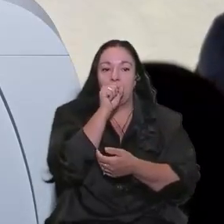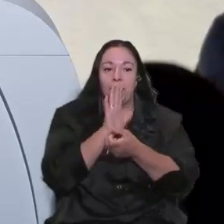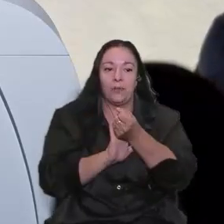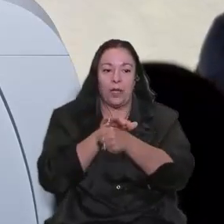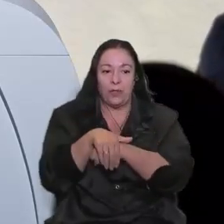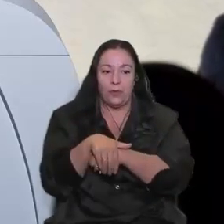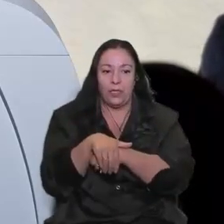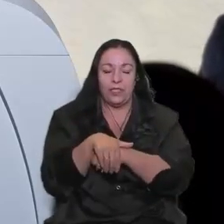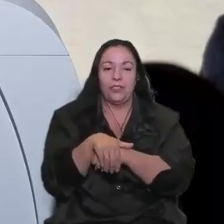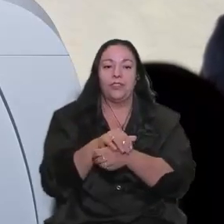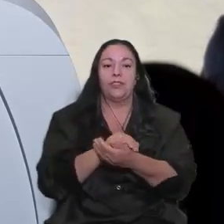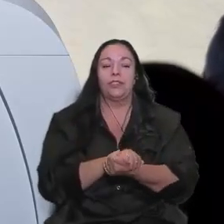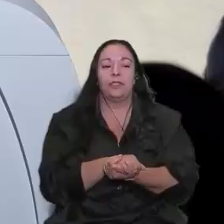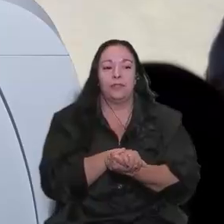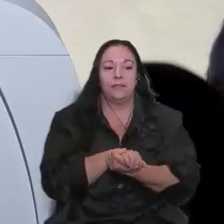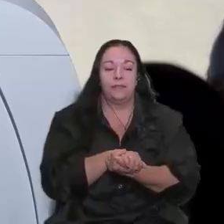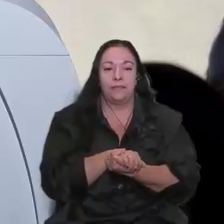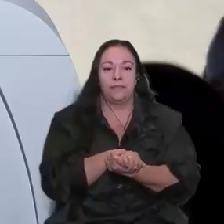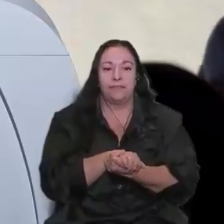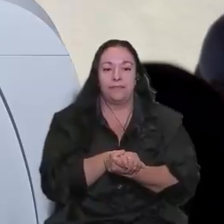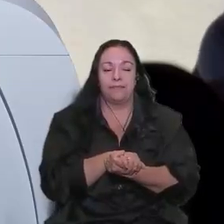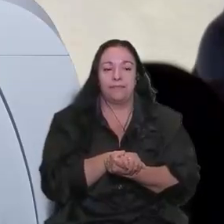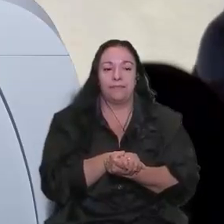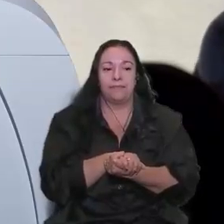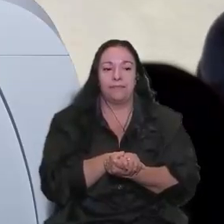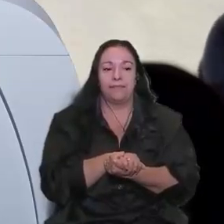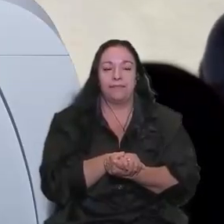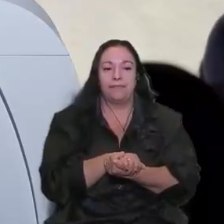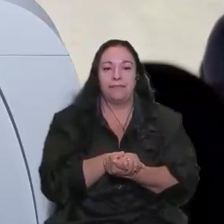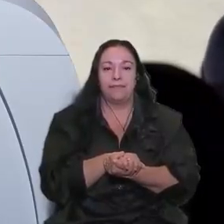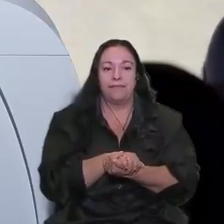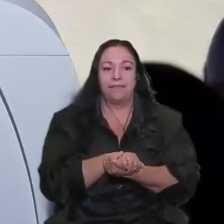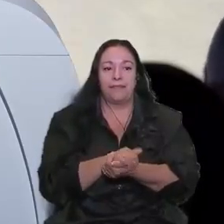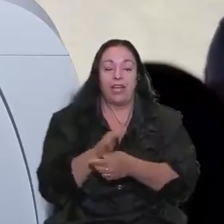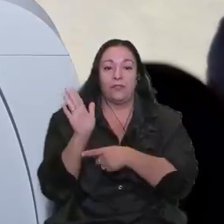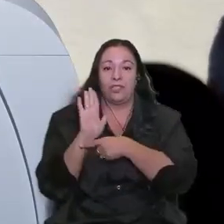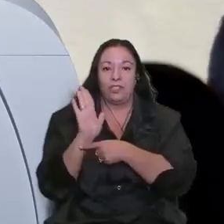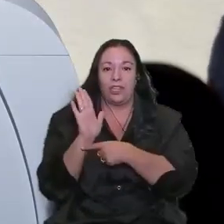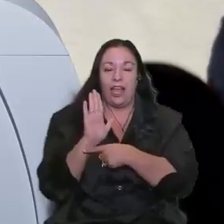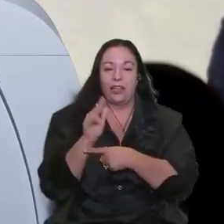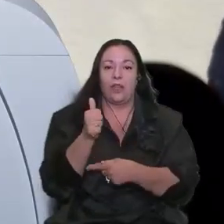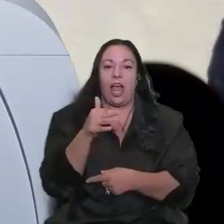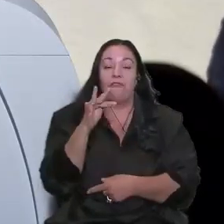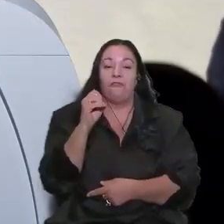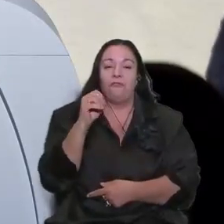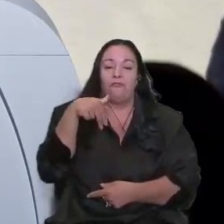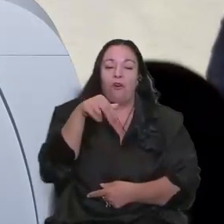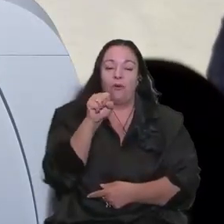noite. cabeça um boné preto. É muito A terceira e significativo, última né, pessoa estar no sentada teatro é Ana Maria Afonso Gonçalves,